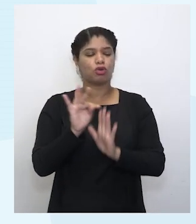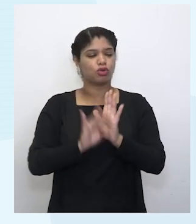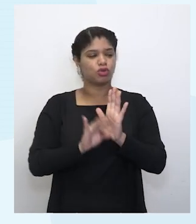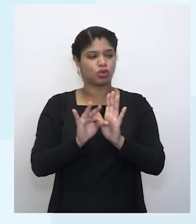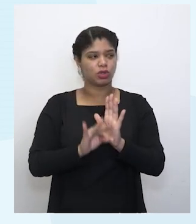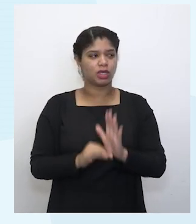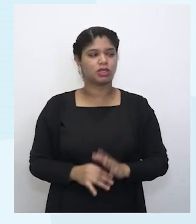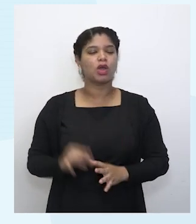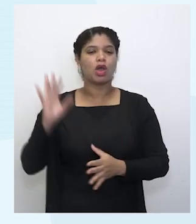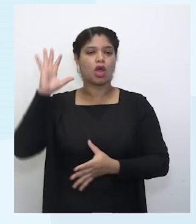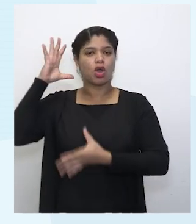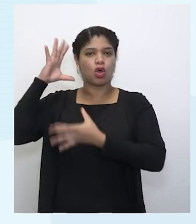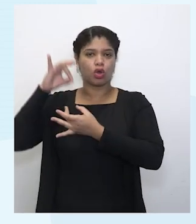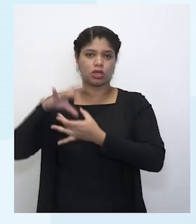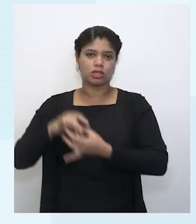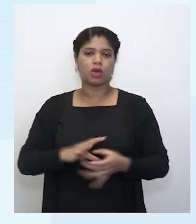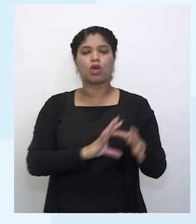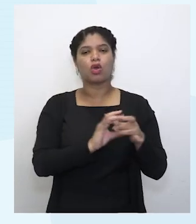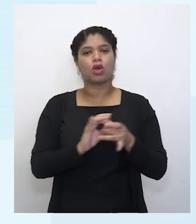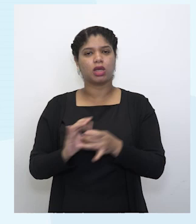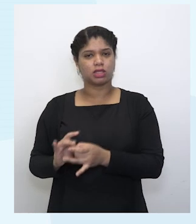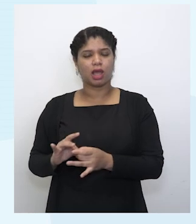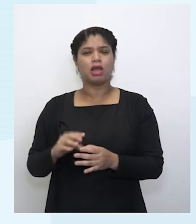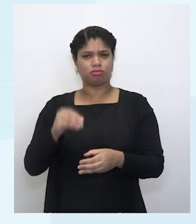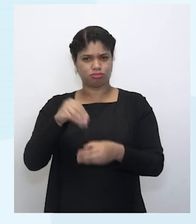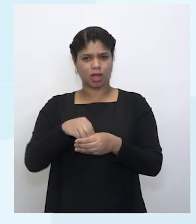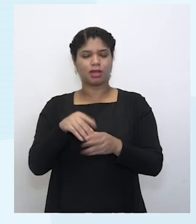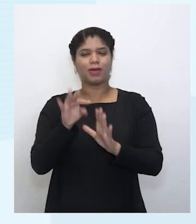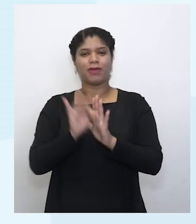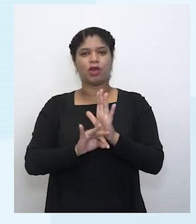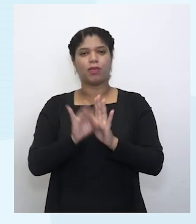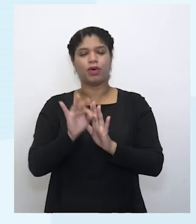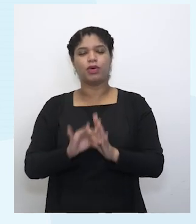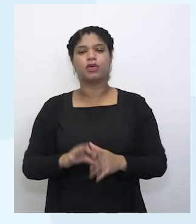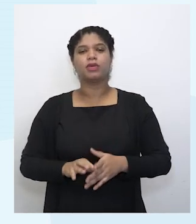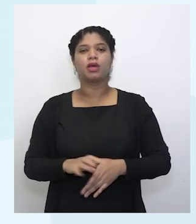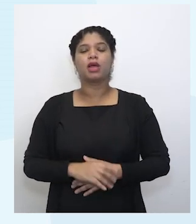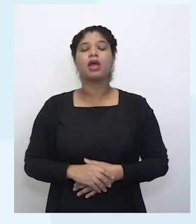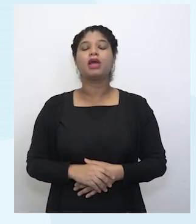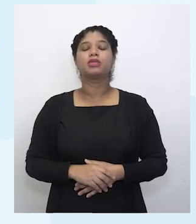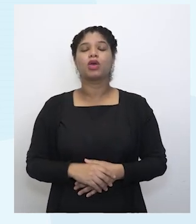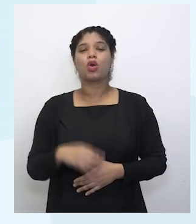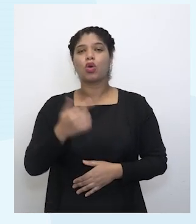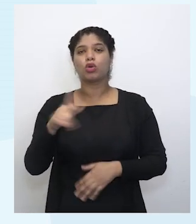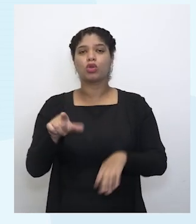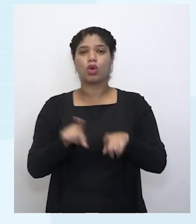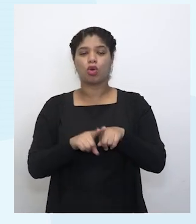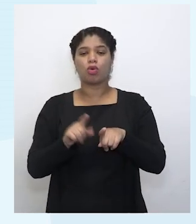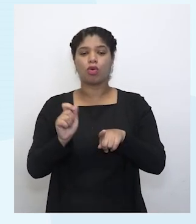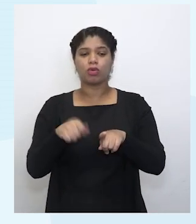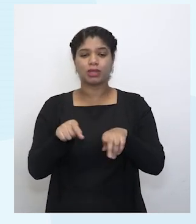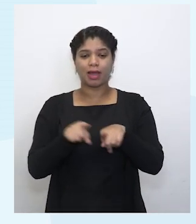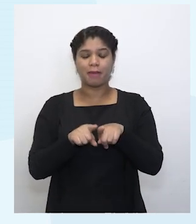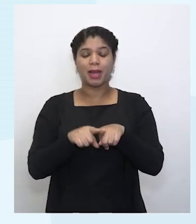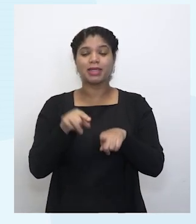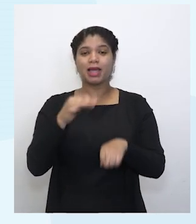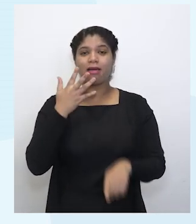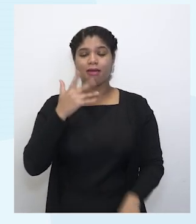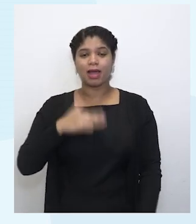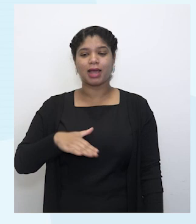criança escreveu? Outro ponto, a gente pode levar em consideração que a